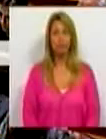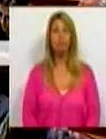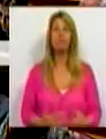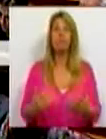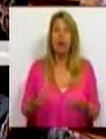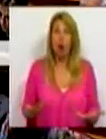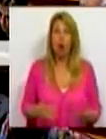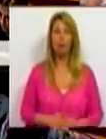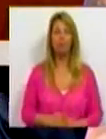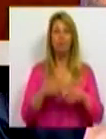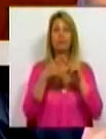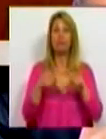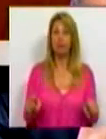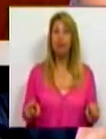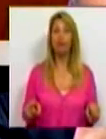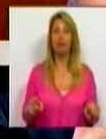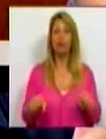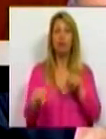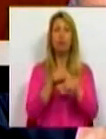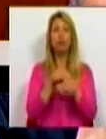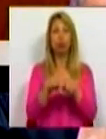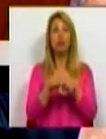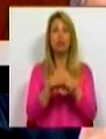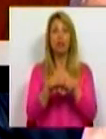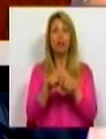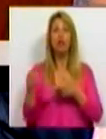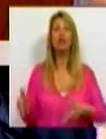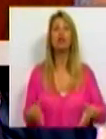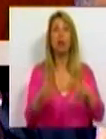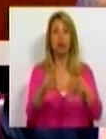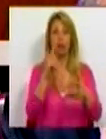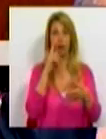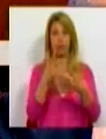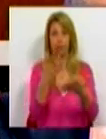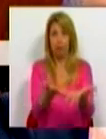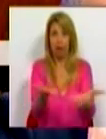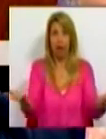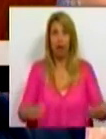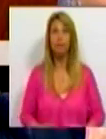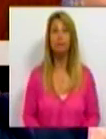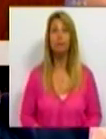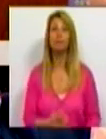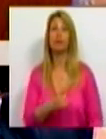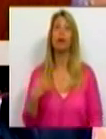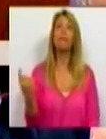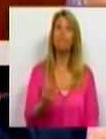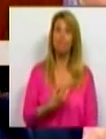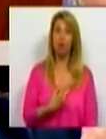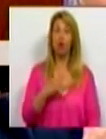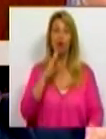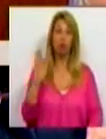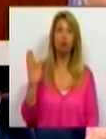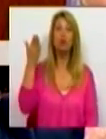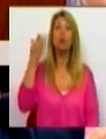Agora, a diferença de política e de estratégia está aqui. Para nós, a prioridade